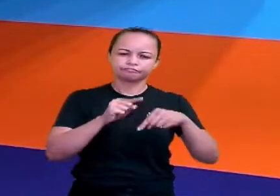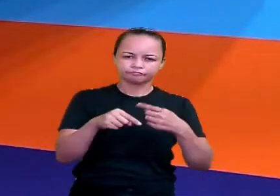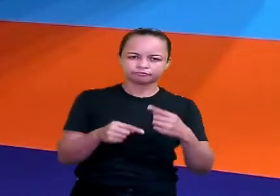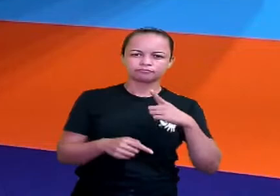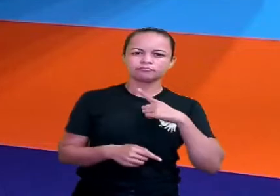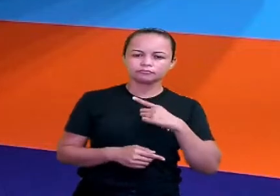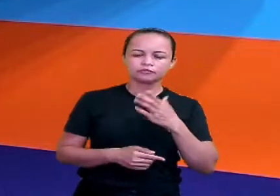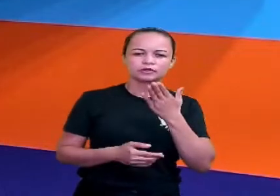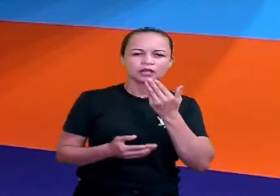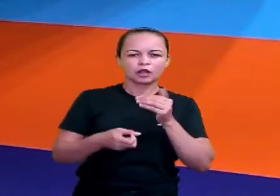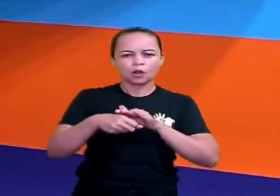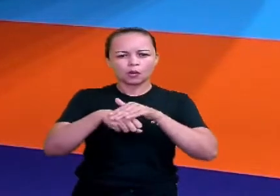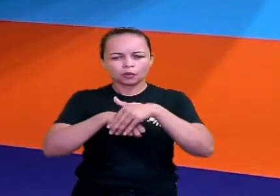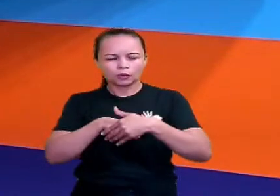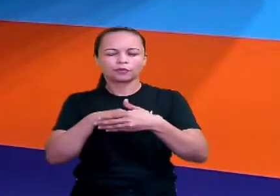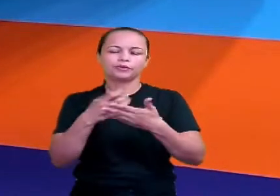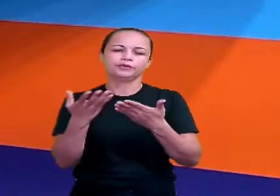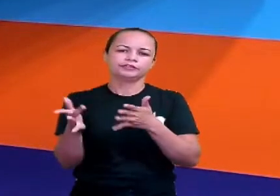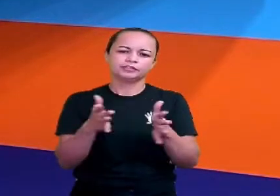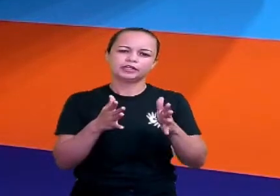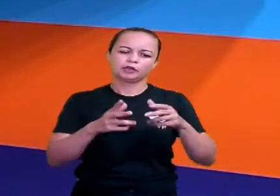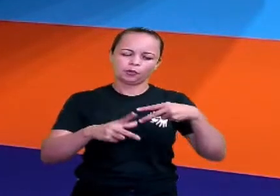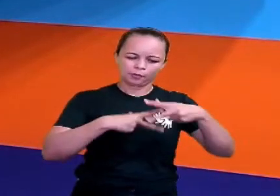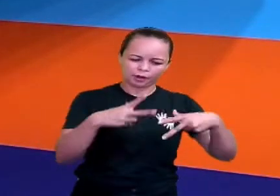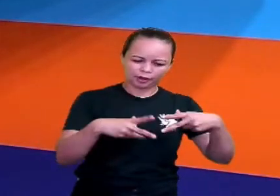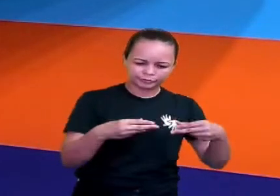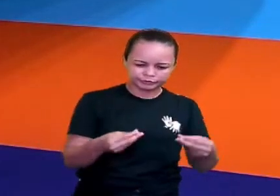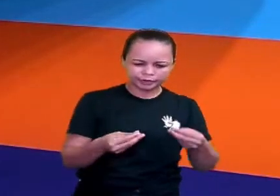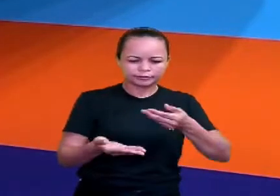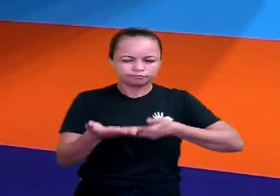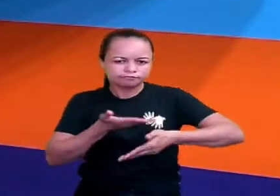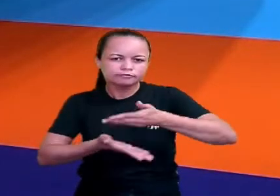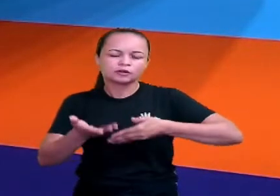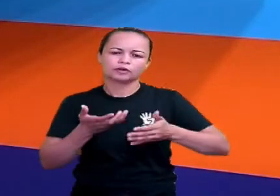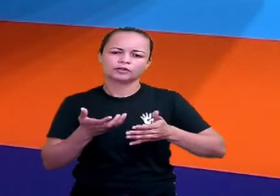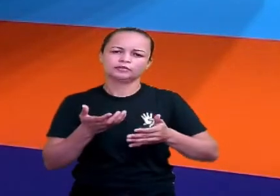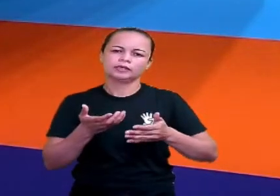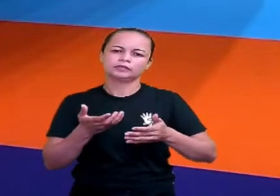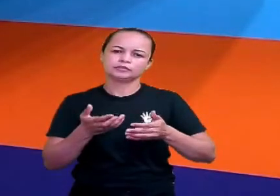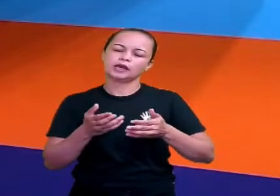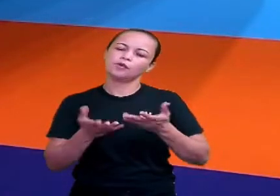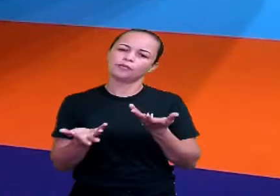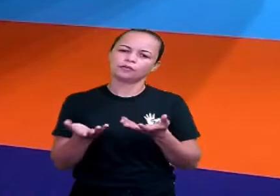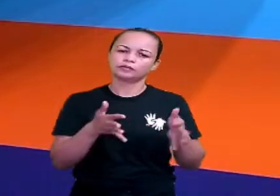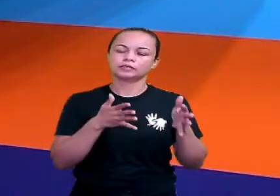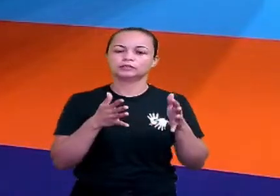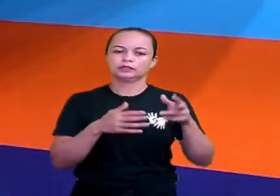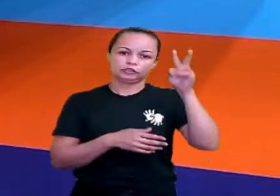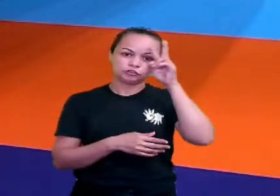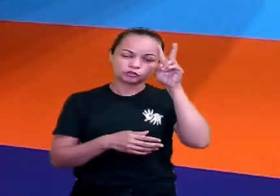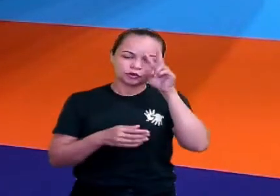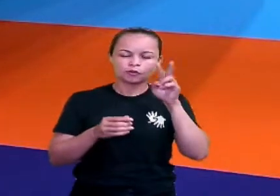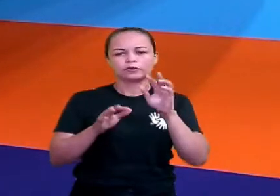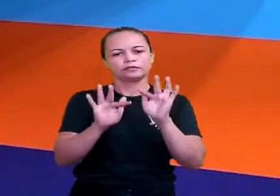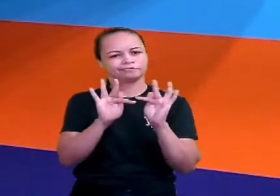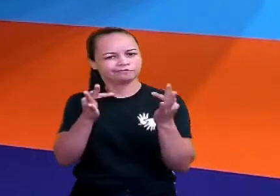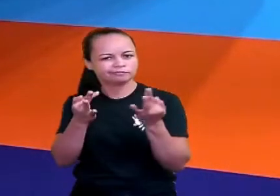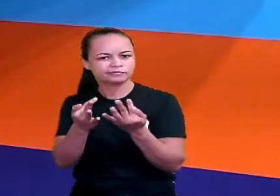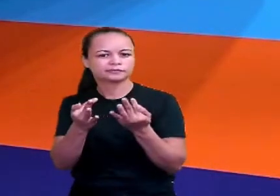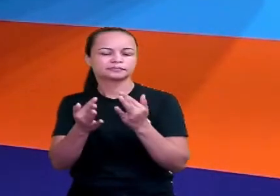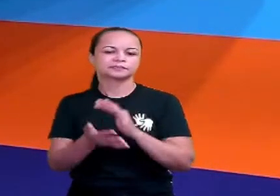tem um amigo secreto. Isso é uma tradição familiar, certo? E faz parte da tua memória histórica,